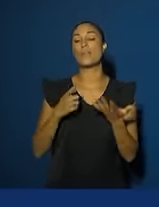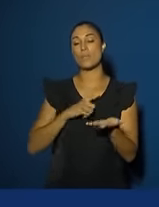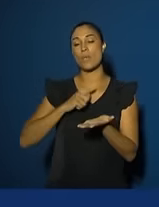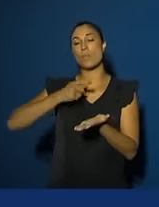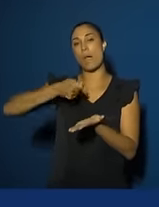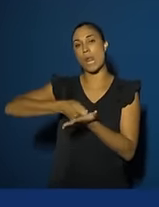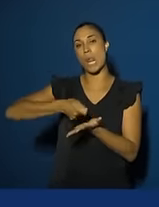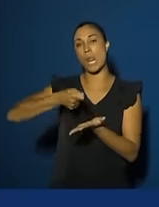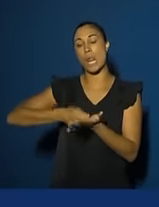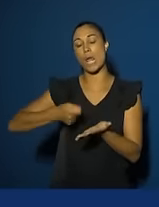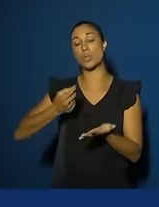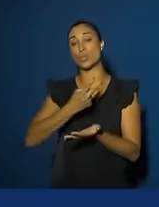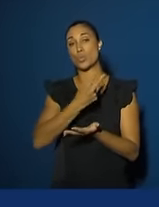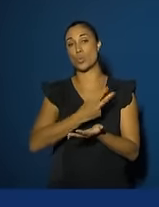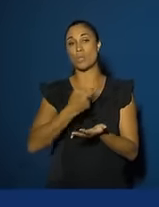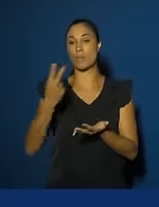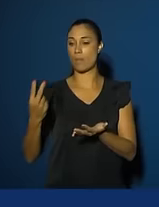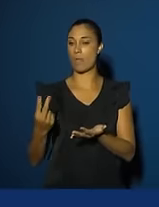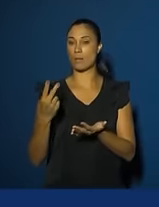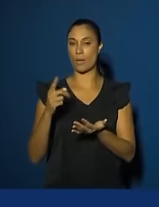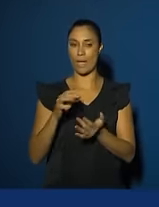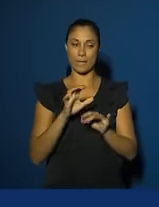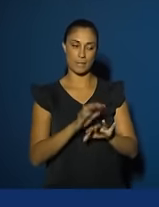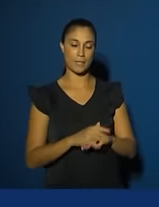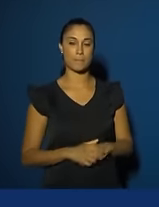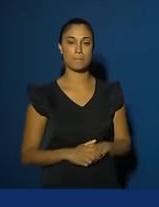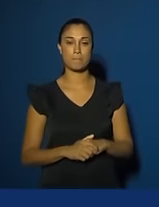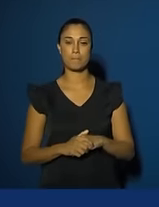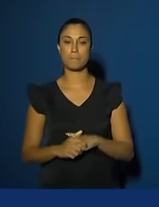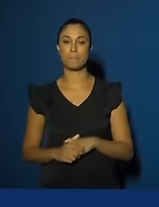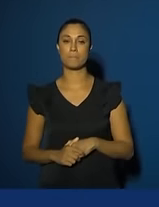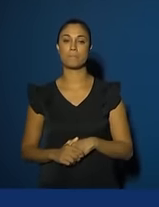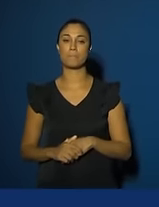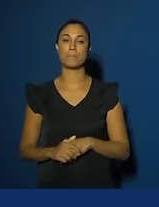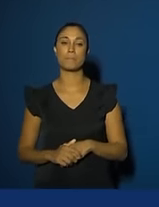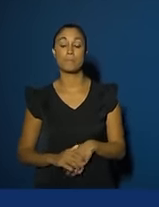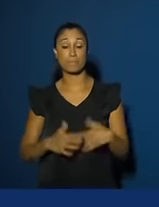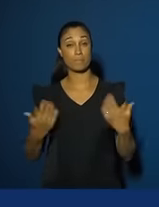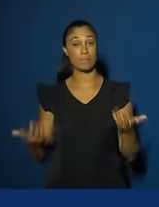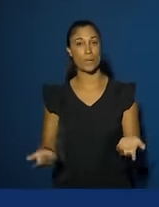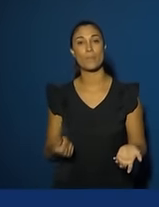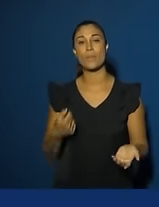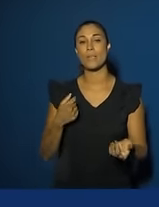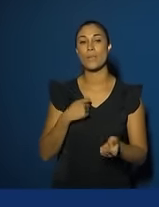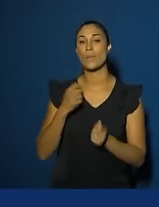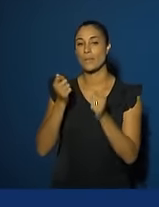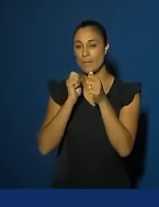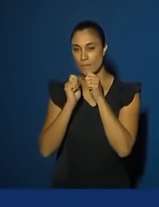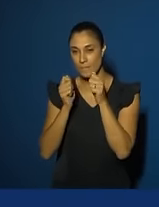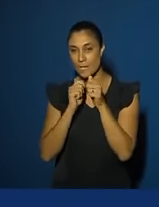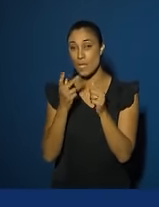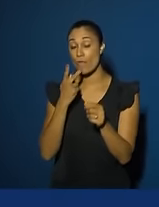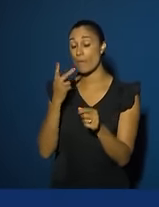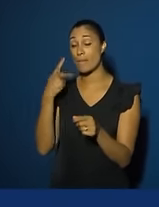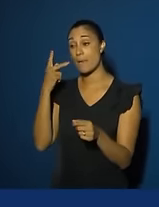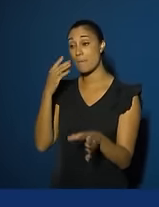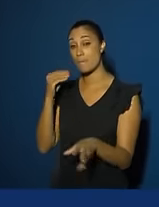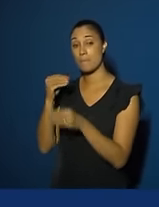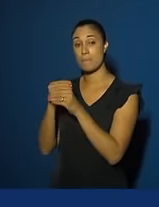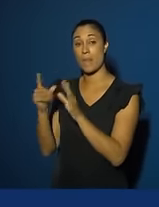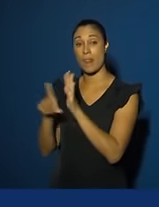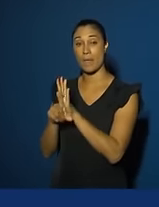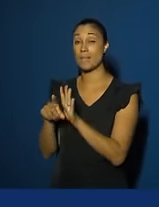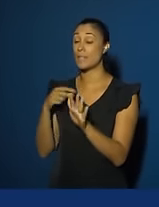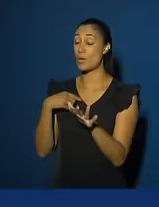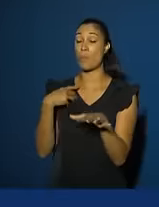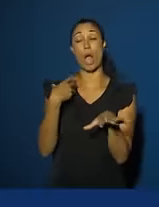mais profunda dos dois lados é isso mesmo mas Senor a única vez que eu numa entrevista falei das emendas para parlamentares deu uma